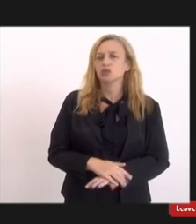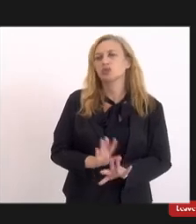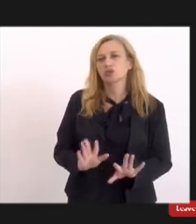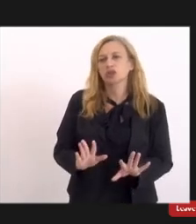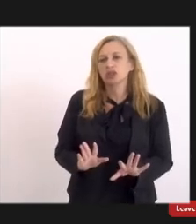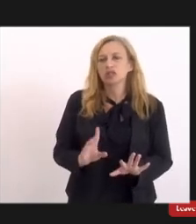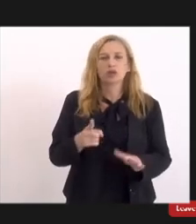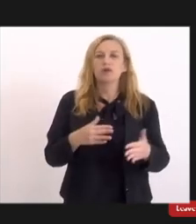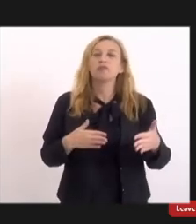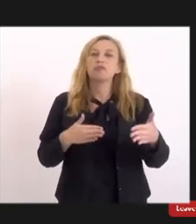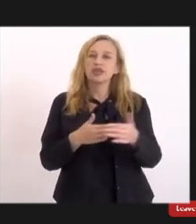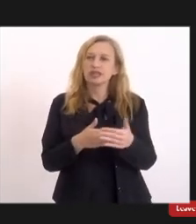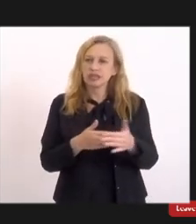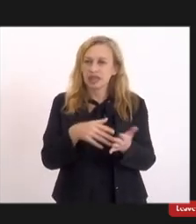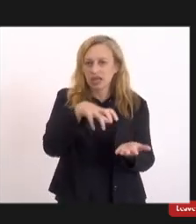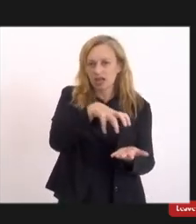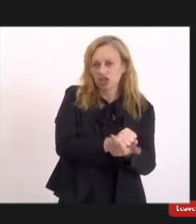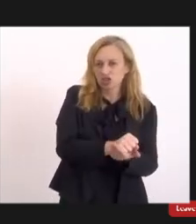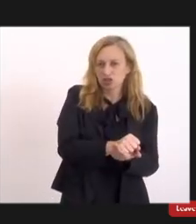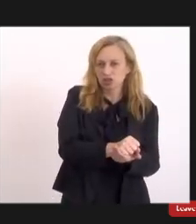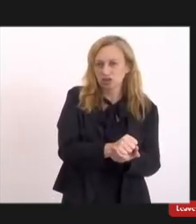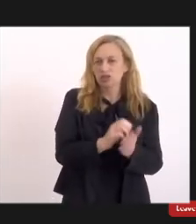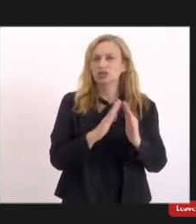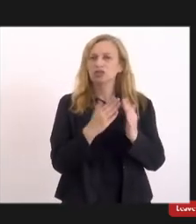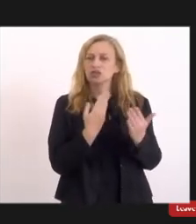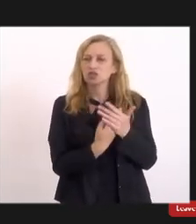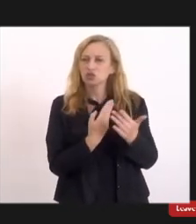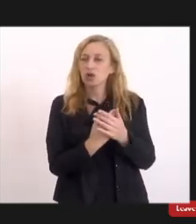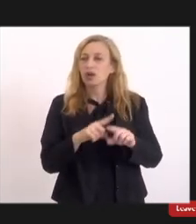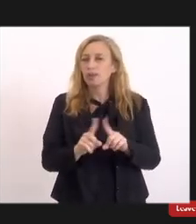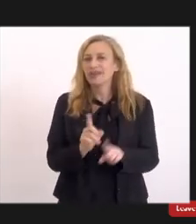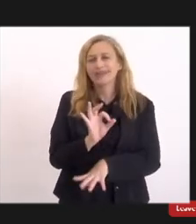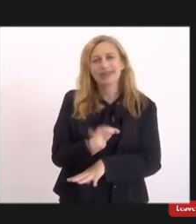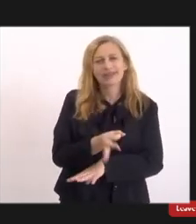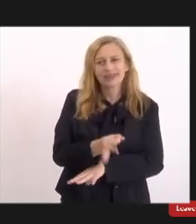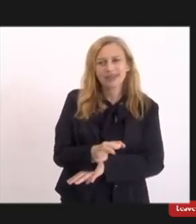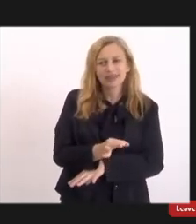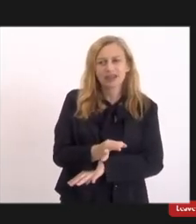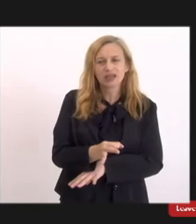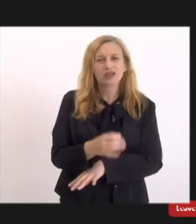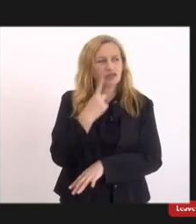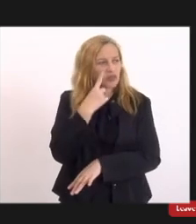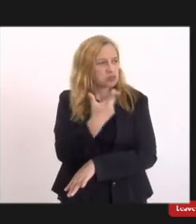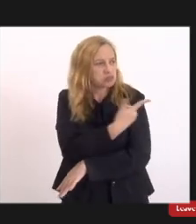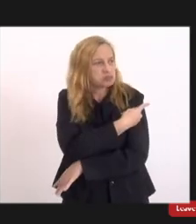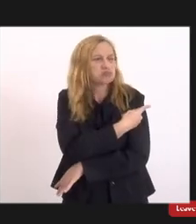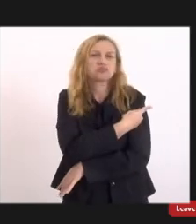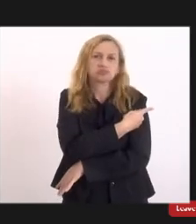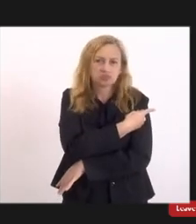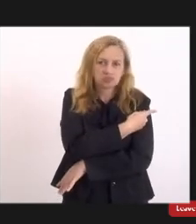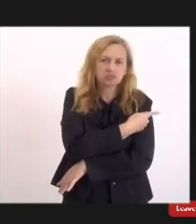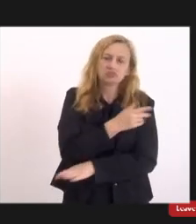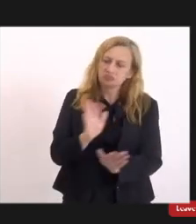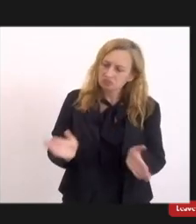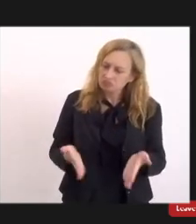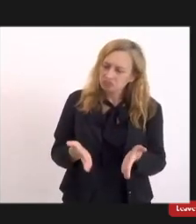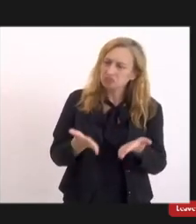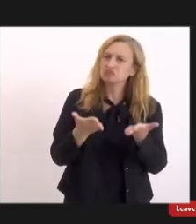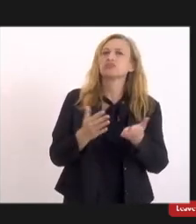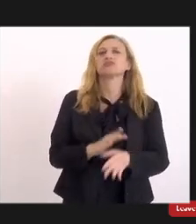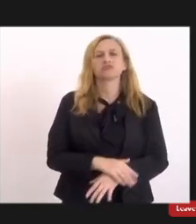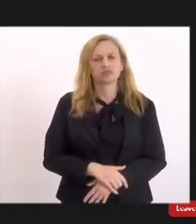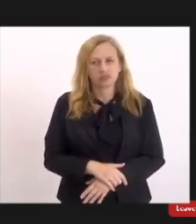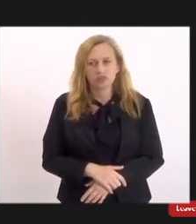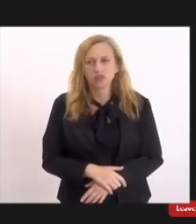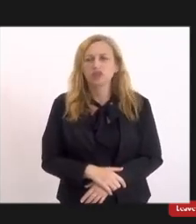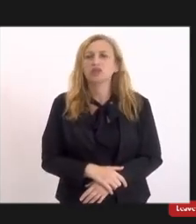não impedindo a matrícula dos alunos, tá? Mas é necessário o certificado de vacinação. É necessário que a gente incentive, é necessário que a